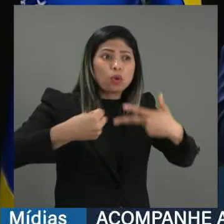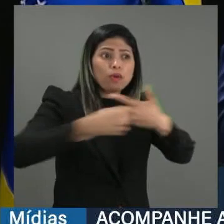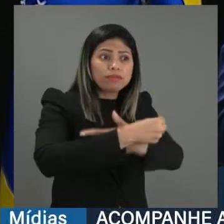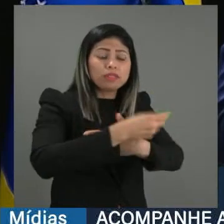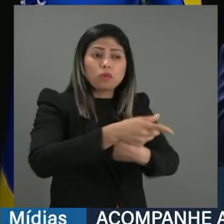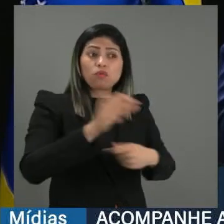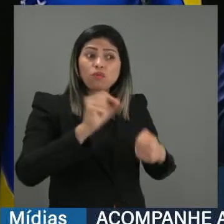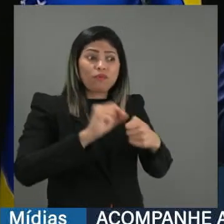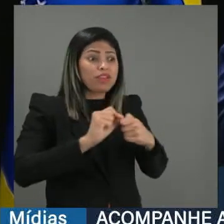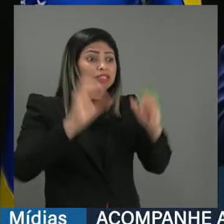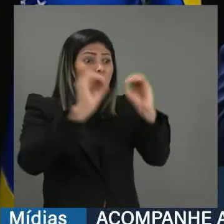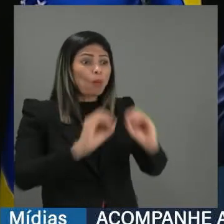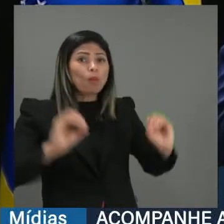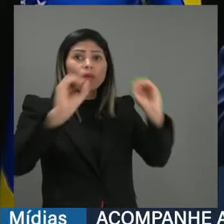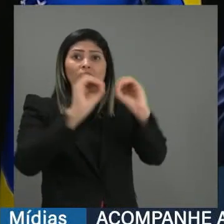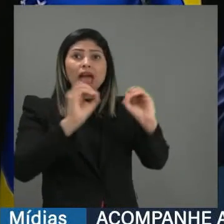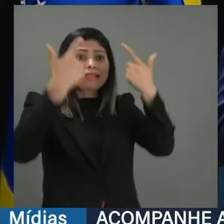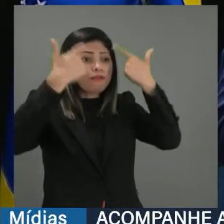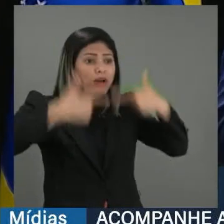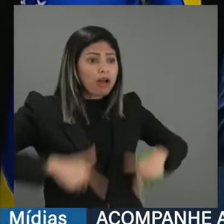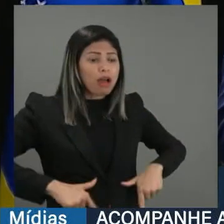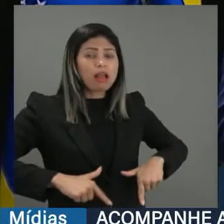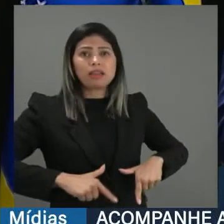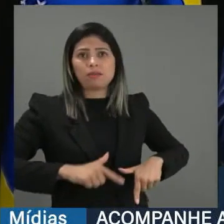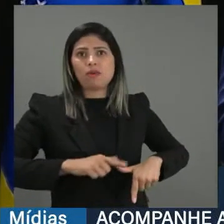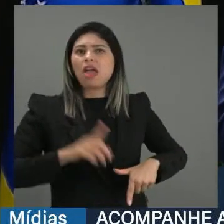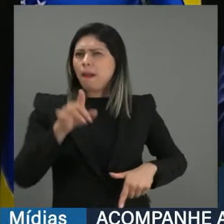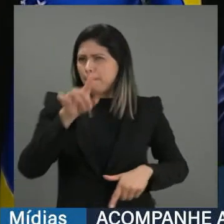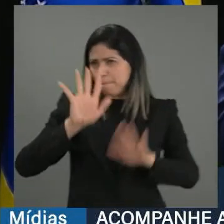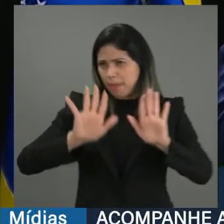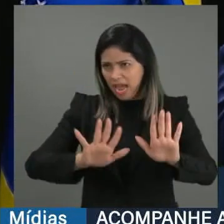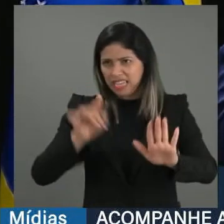terrorista. Vocês querem mostrar isso para quem?